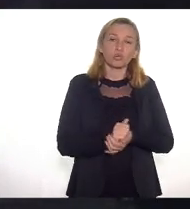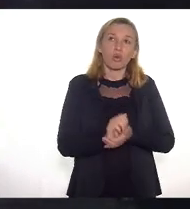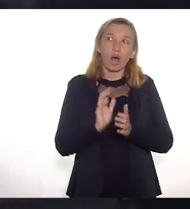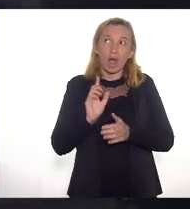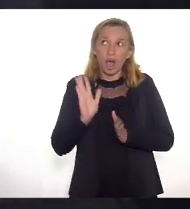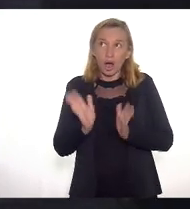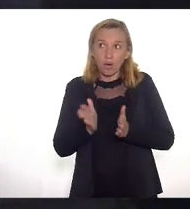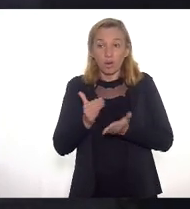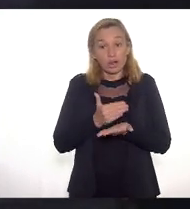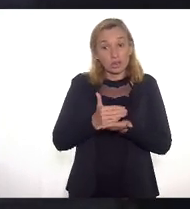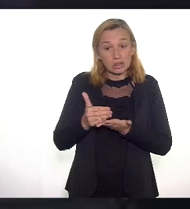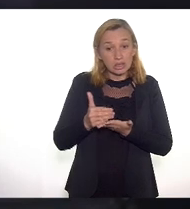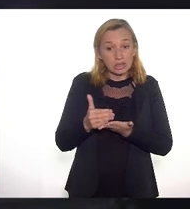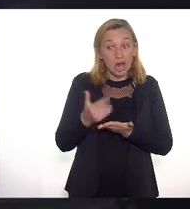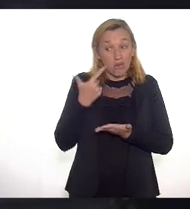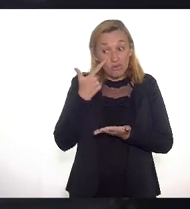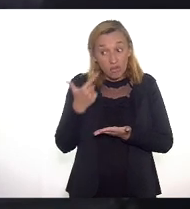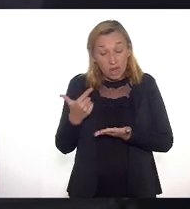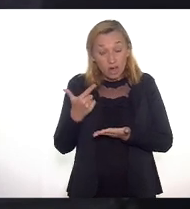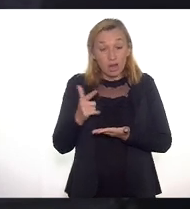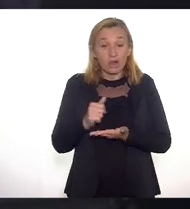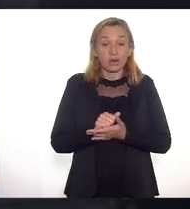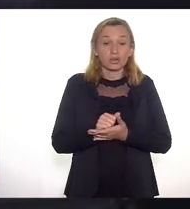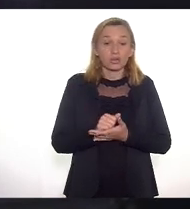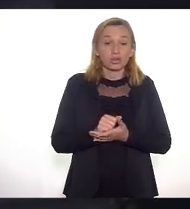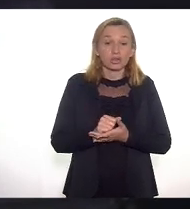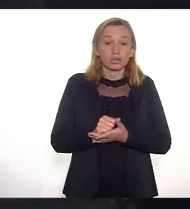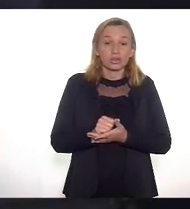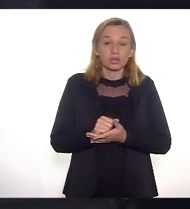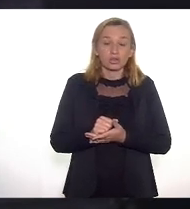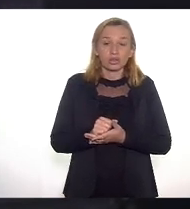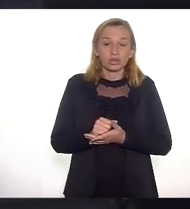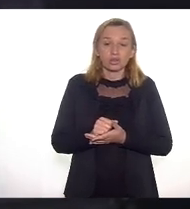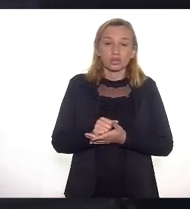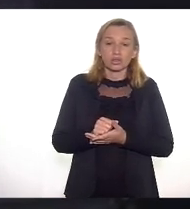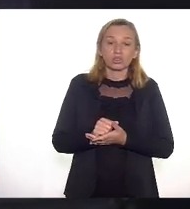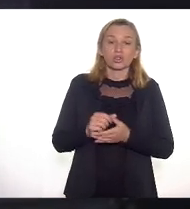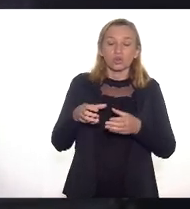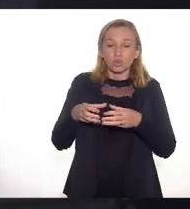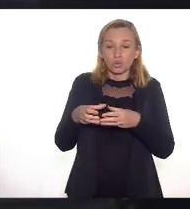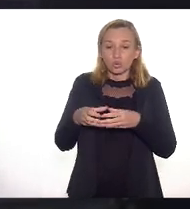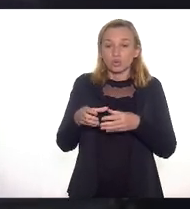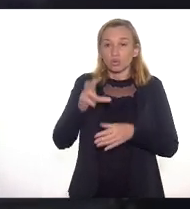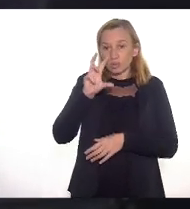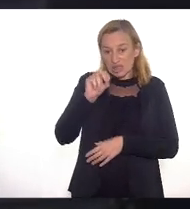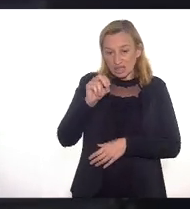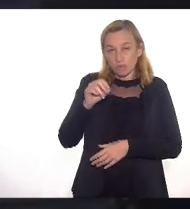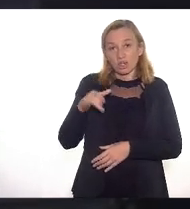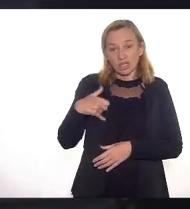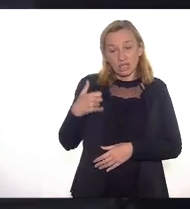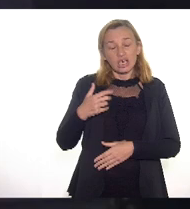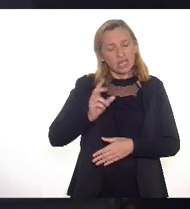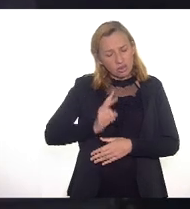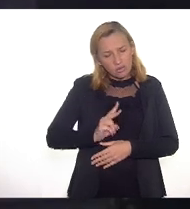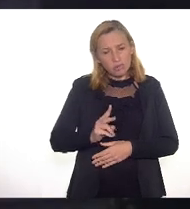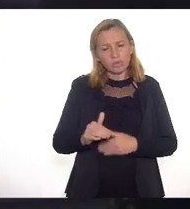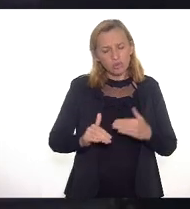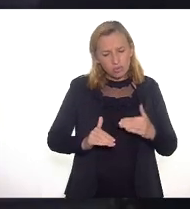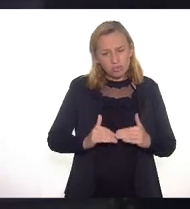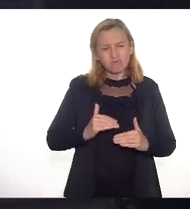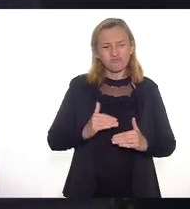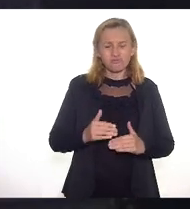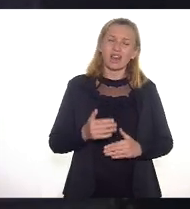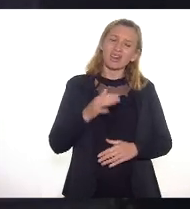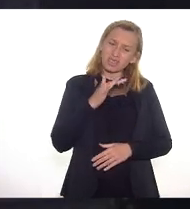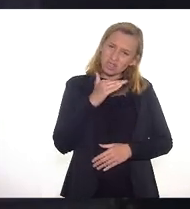Agora vamos começar a ver aqueles que têm comorbidade do grupo de 50. Enfim, a gente vai evoluindo. É uma tragédia